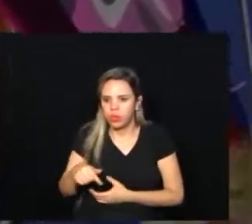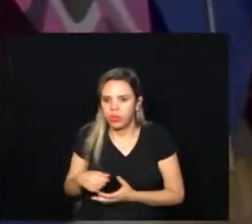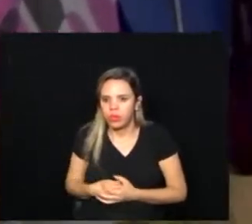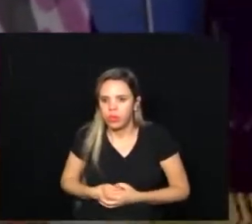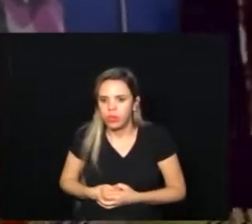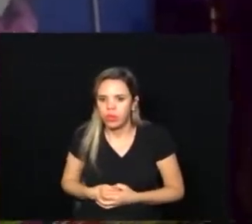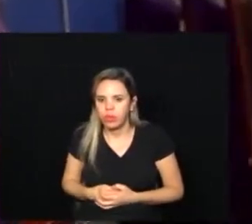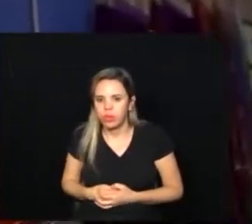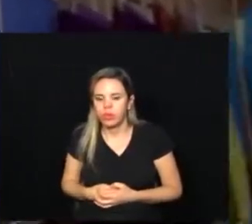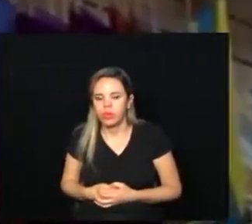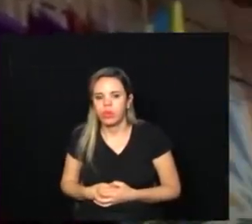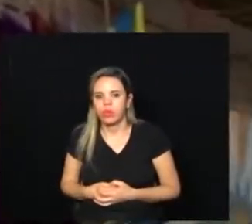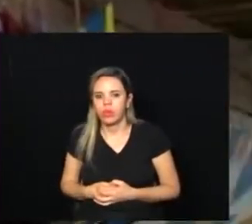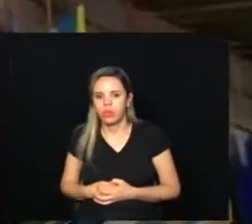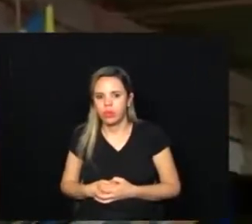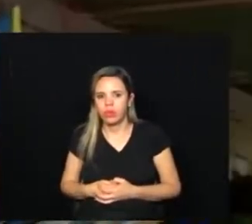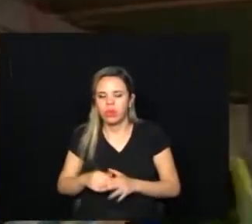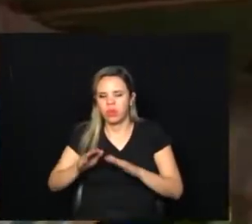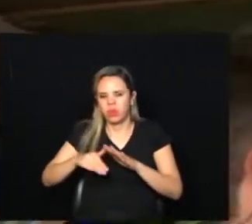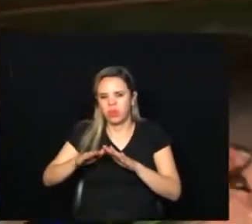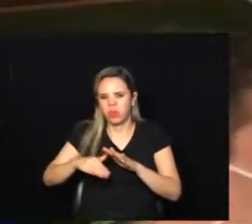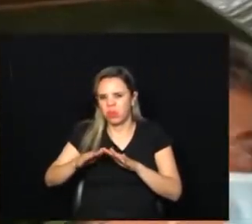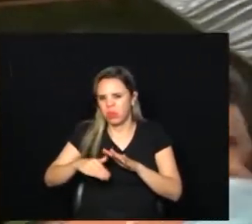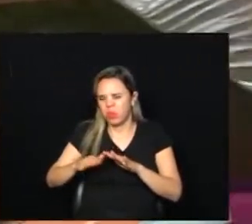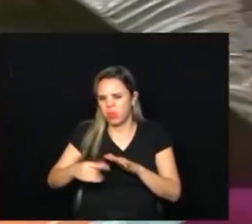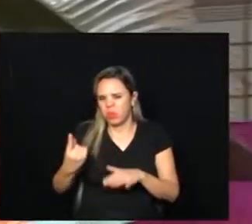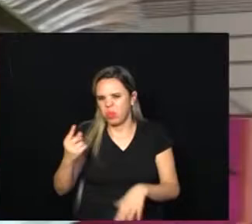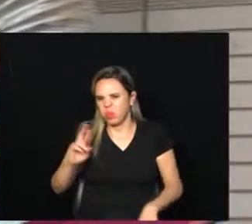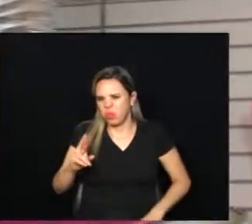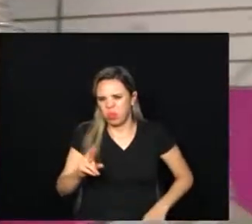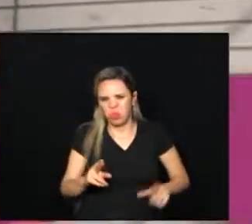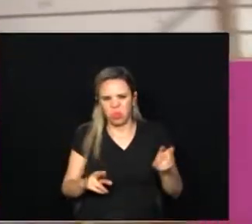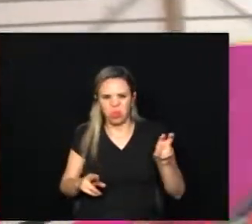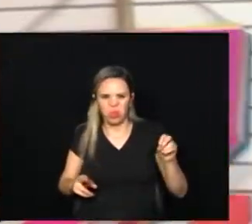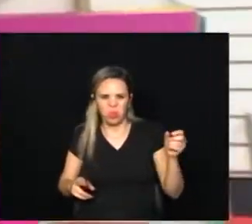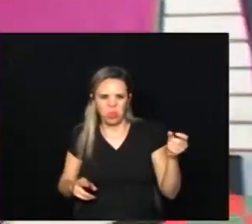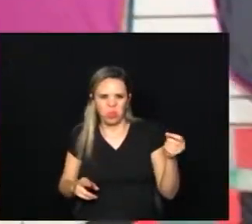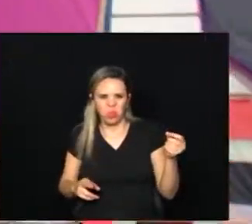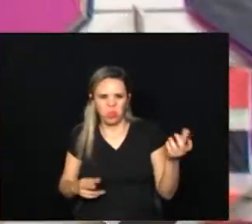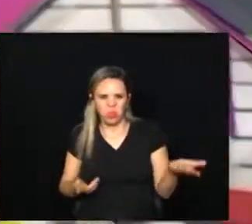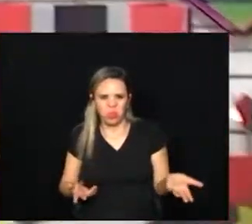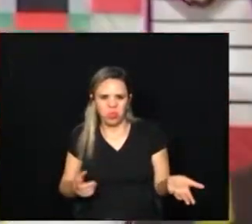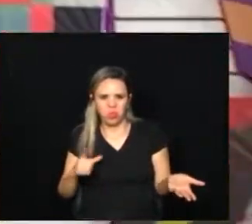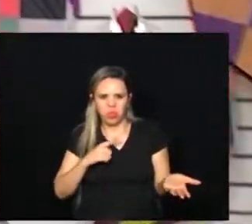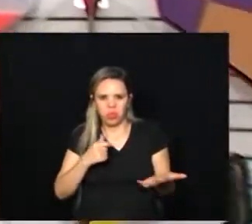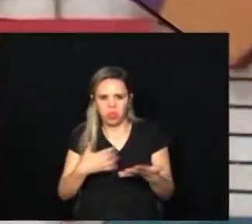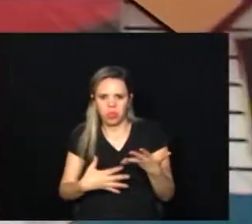é um acessório baratinho. É um acessório R$1, barato. 50 centavos. Isso. Aí tem de